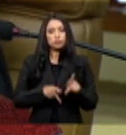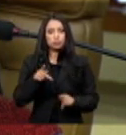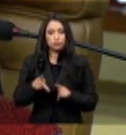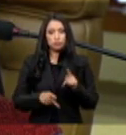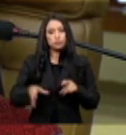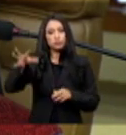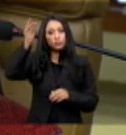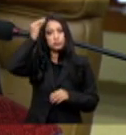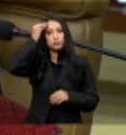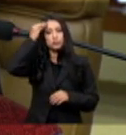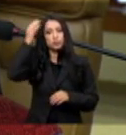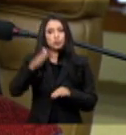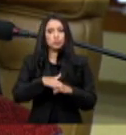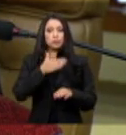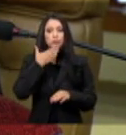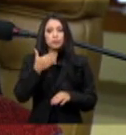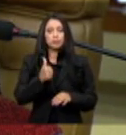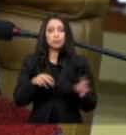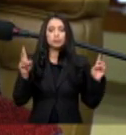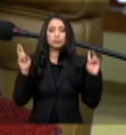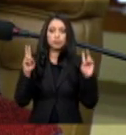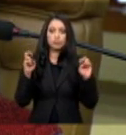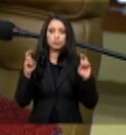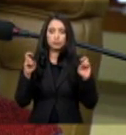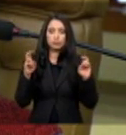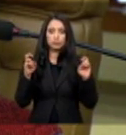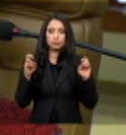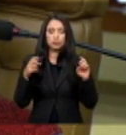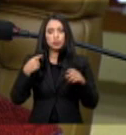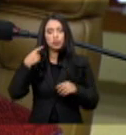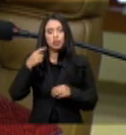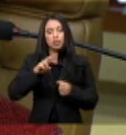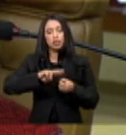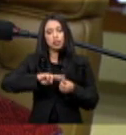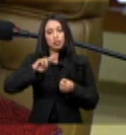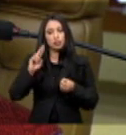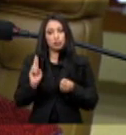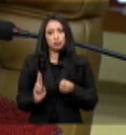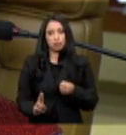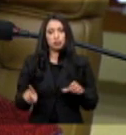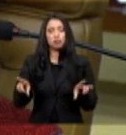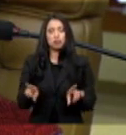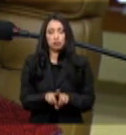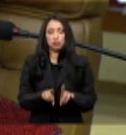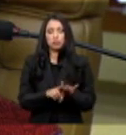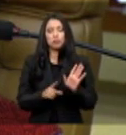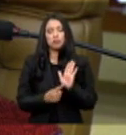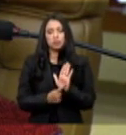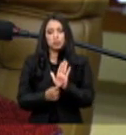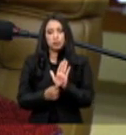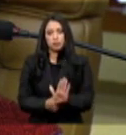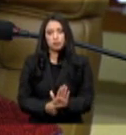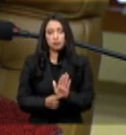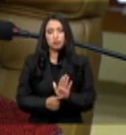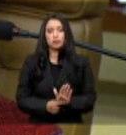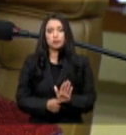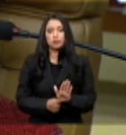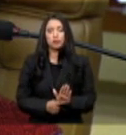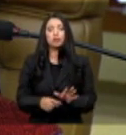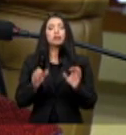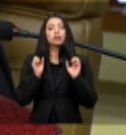melhor possível sobre o tema. A Advocacia Geral da União também se manifestou no sentido